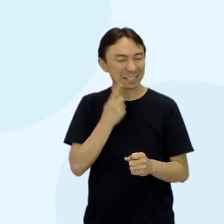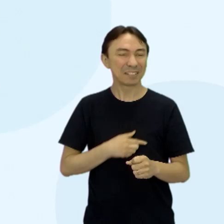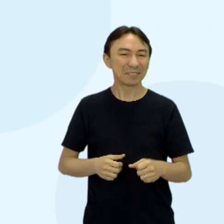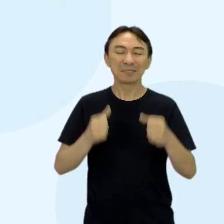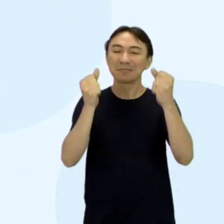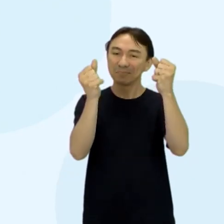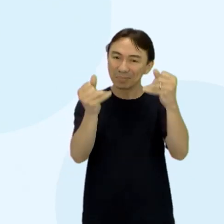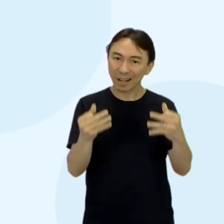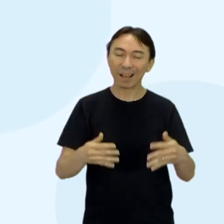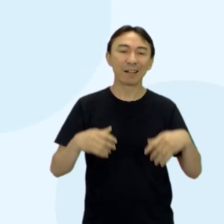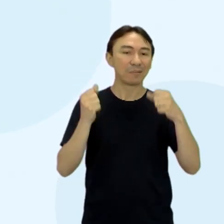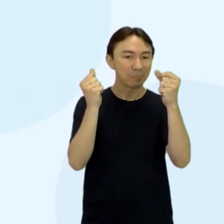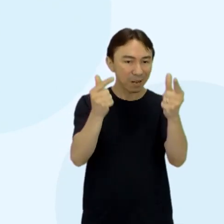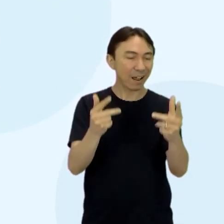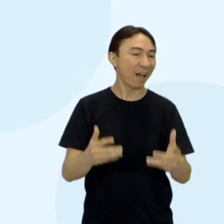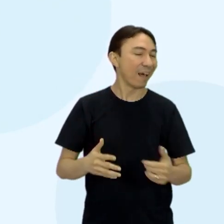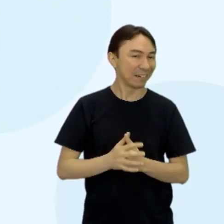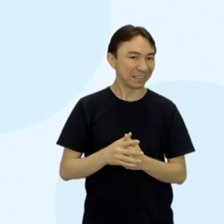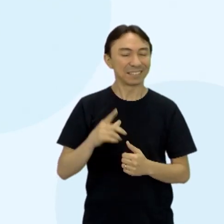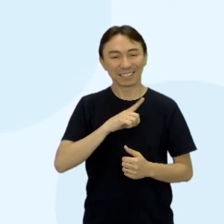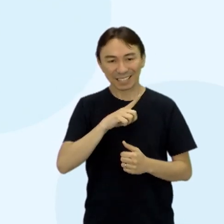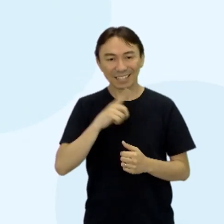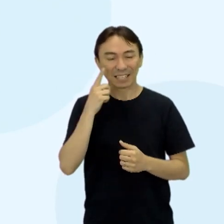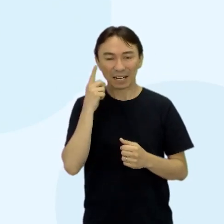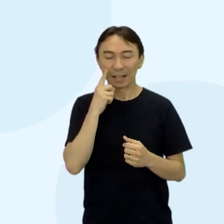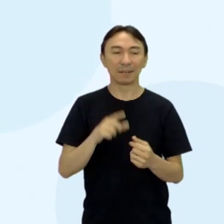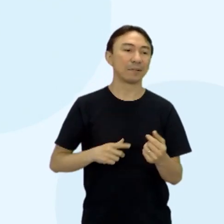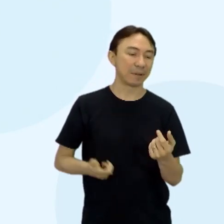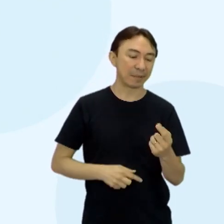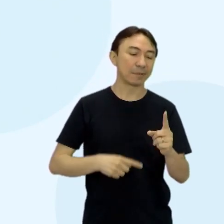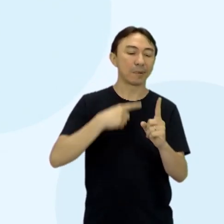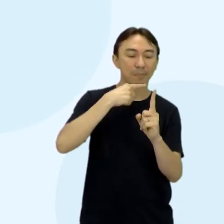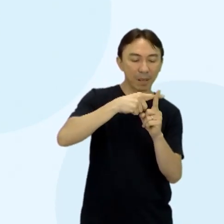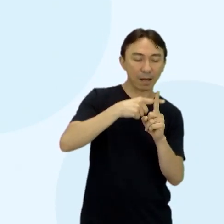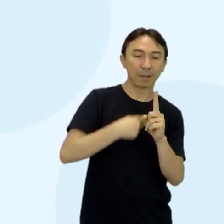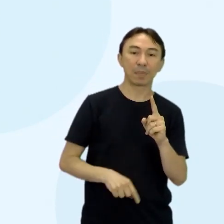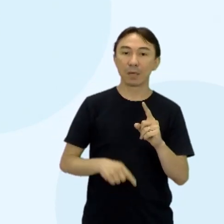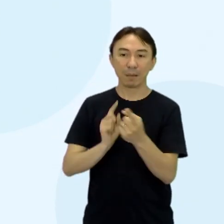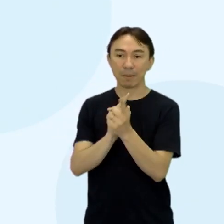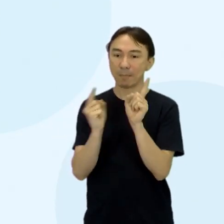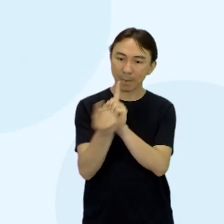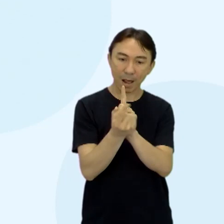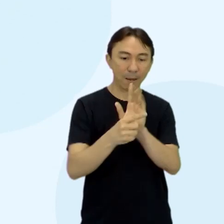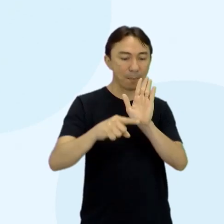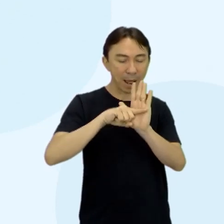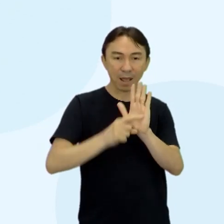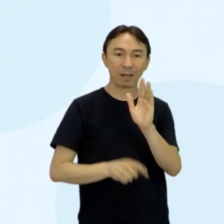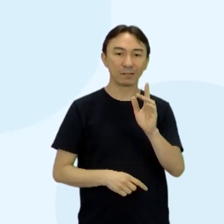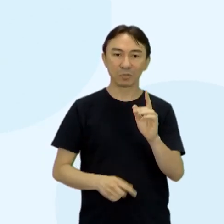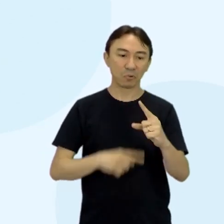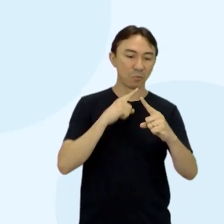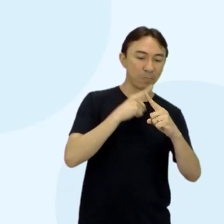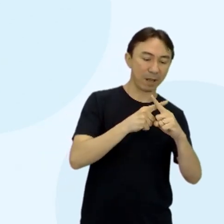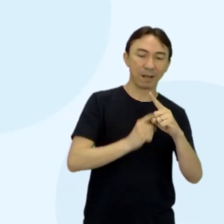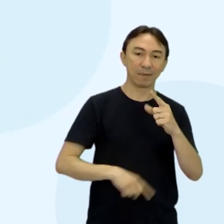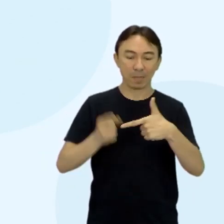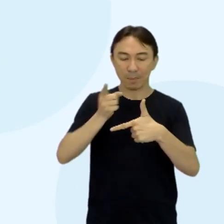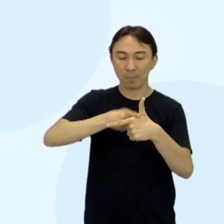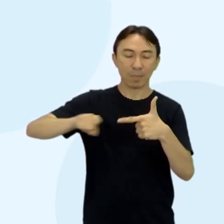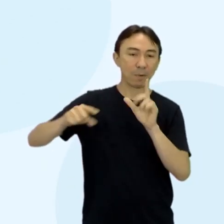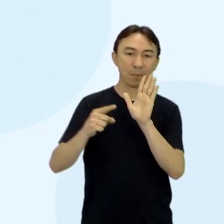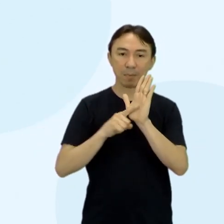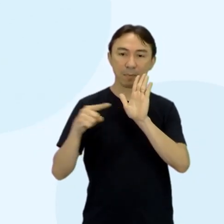das operações inversas, né? Então a gente utiliza as operações inversas justamente nesse ponto aí que foi grifado aí para